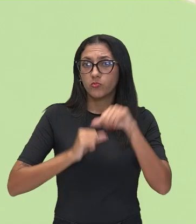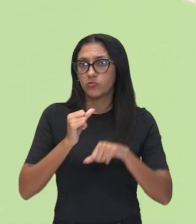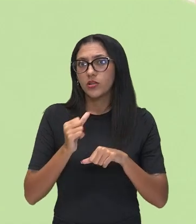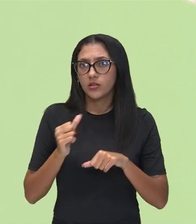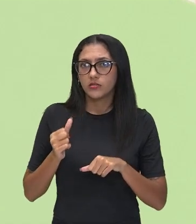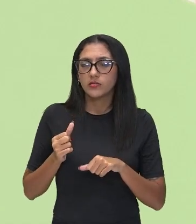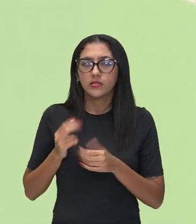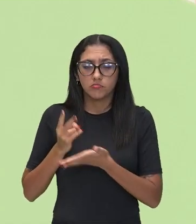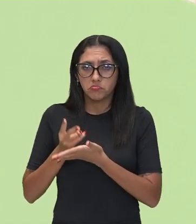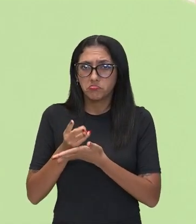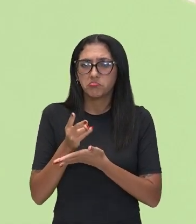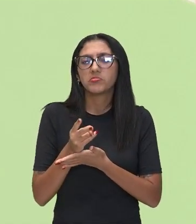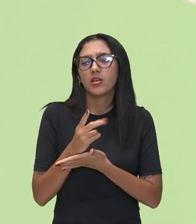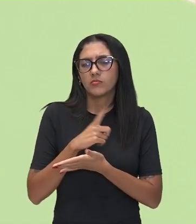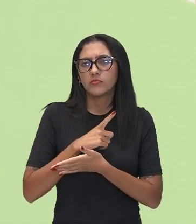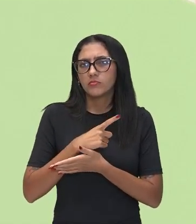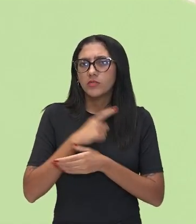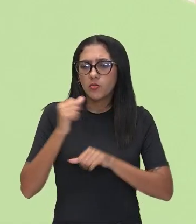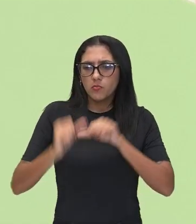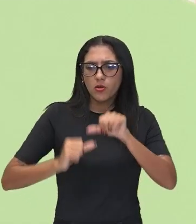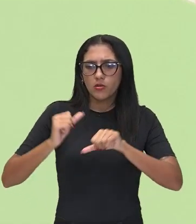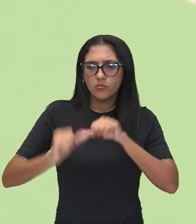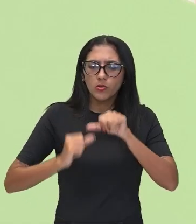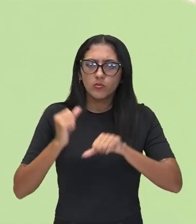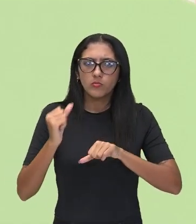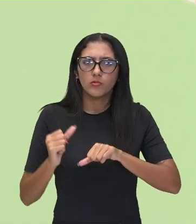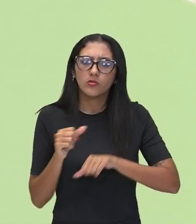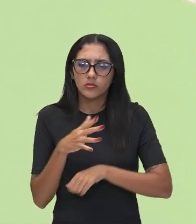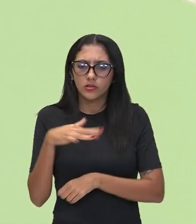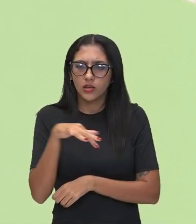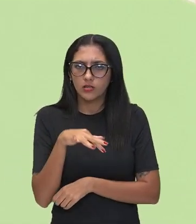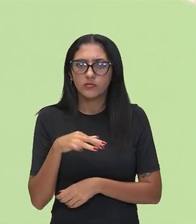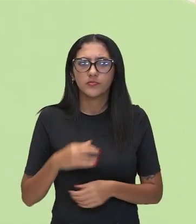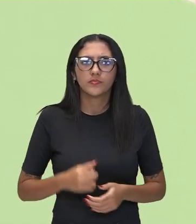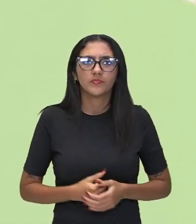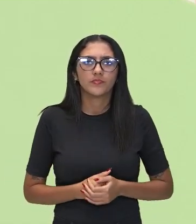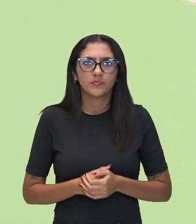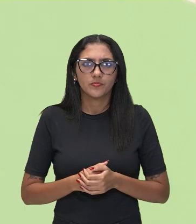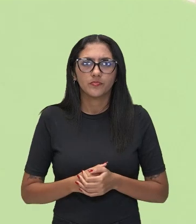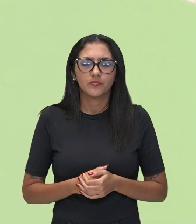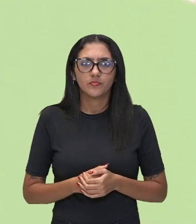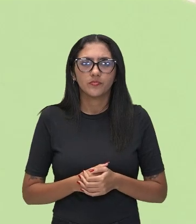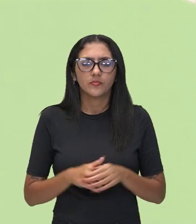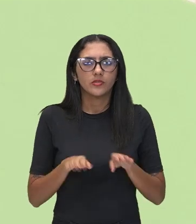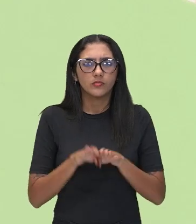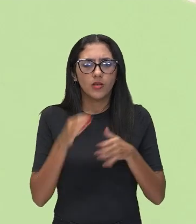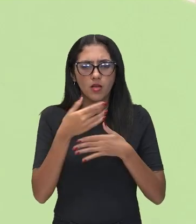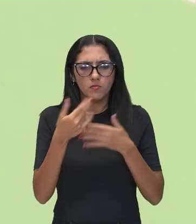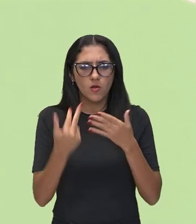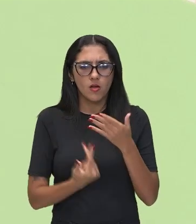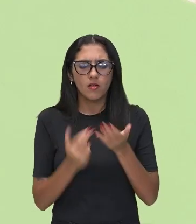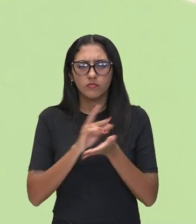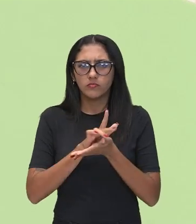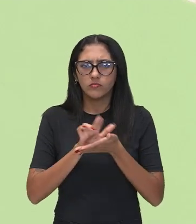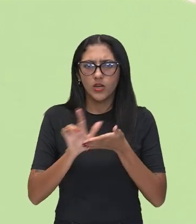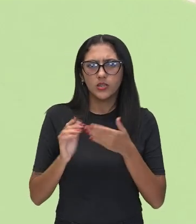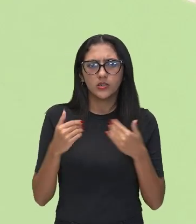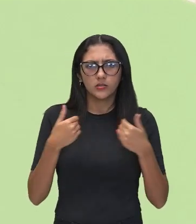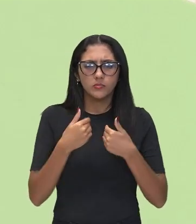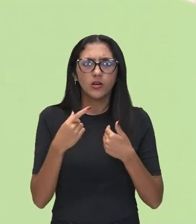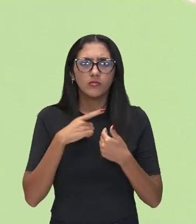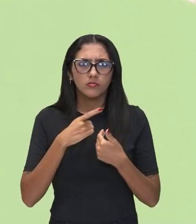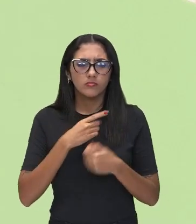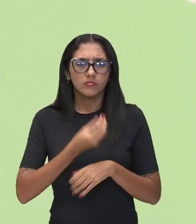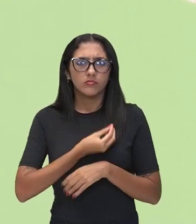tem mudanças, né, dessa superfície da Terra, e as espécies que estão nela, que vivem no